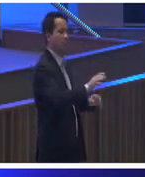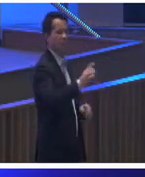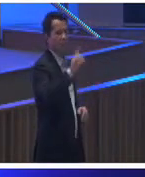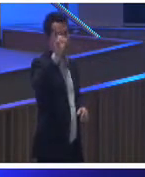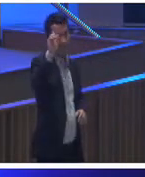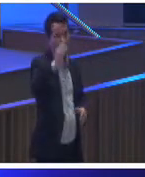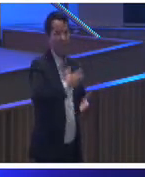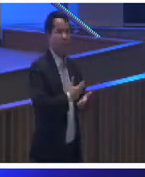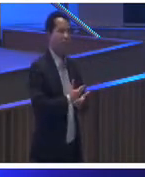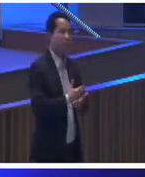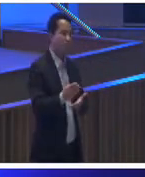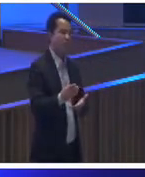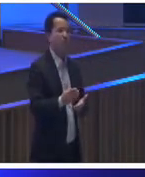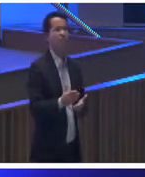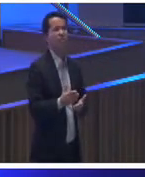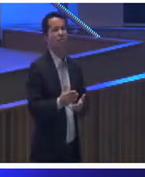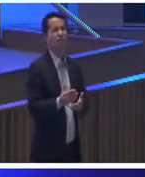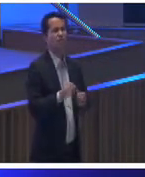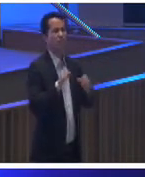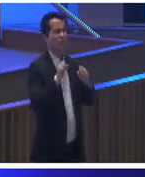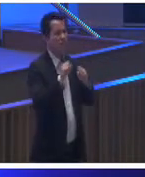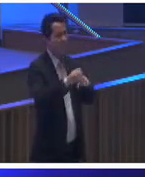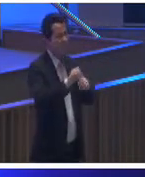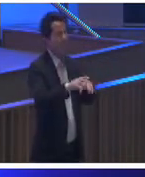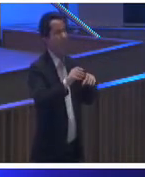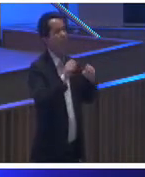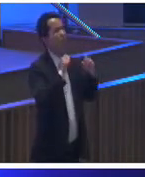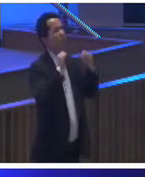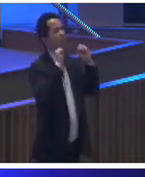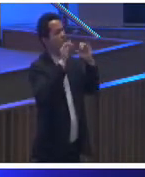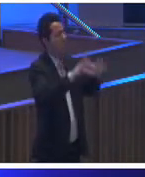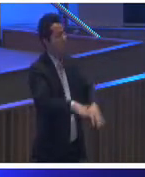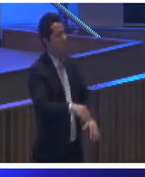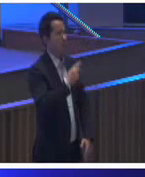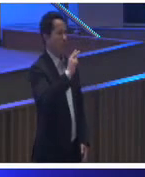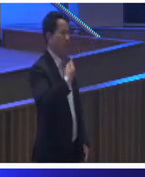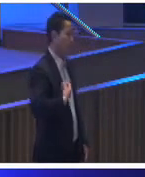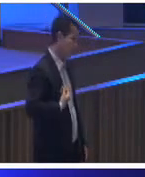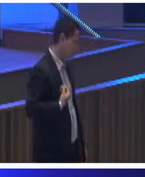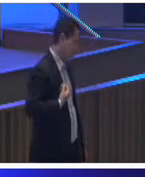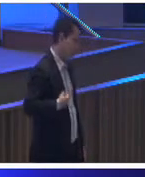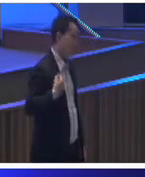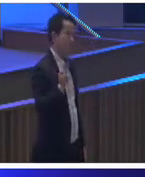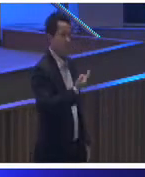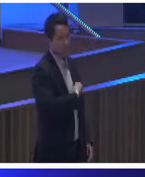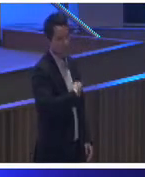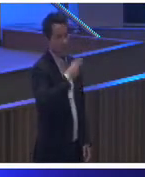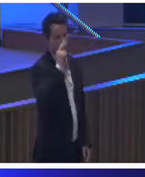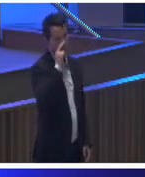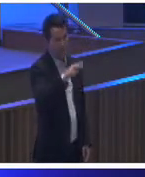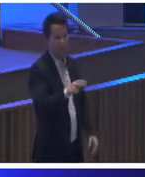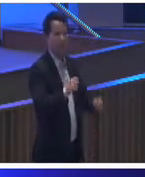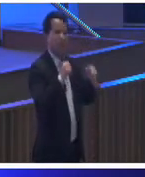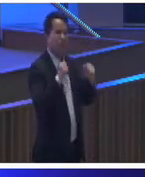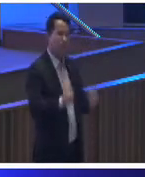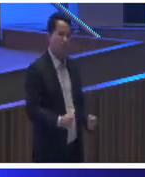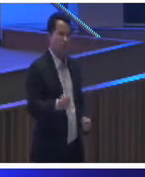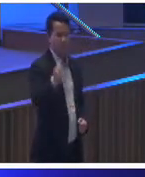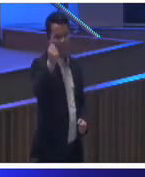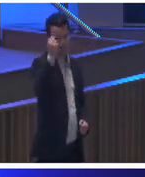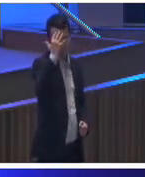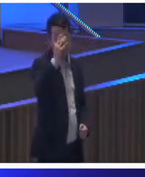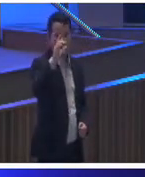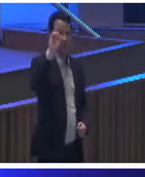com essas coisas, e aí a gente vai ver o poder e a graça de Deus transformando e mudando a mente de um